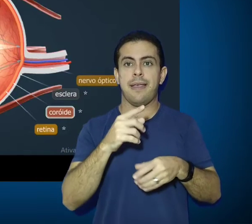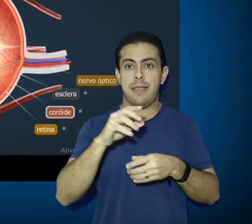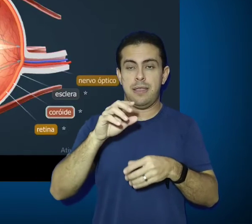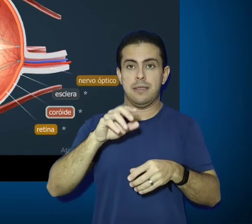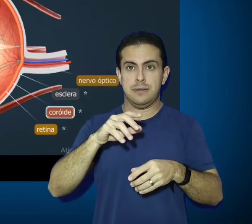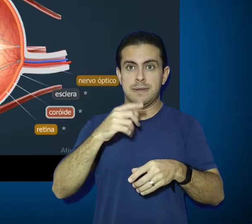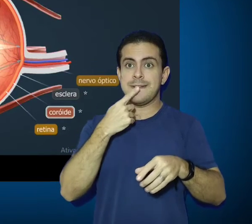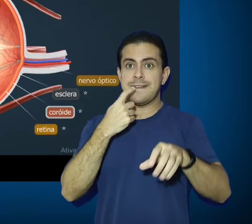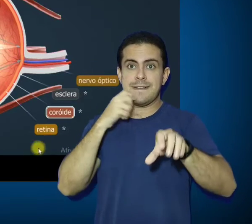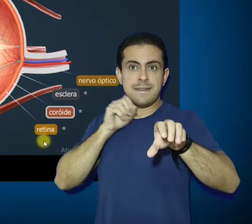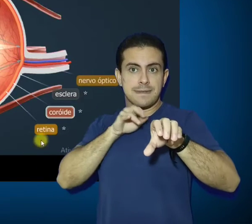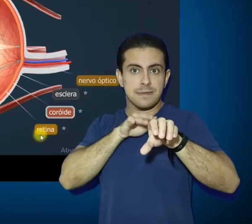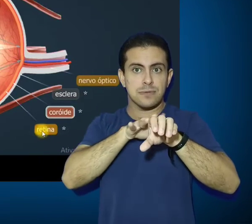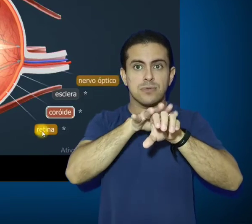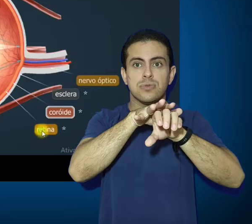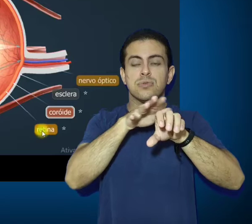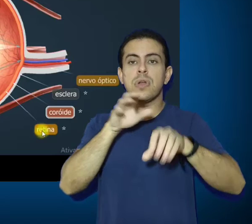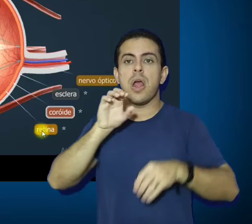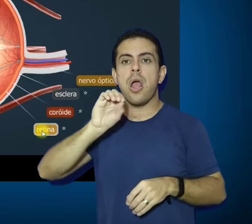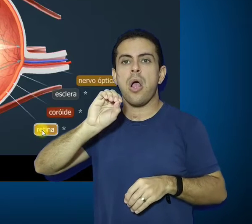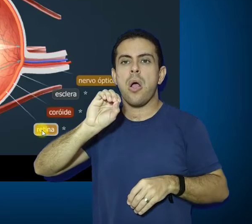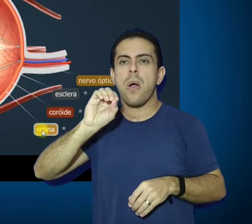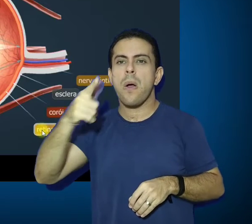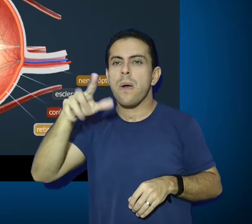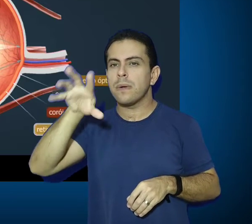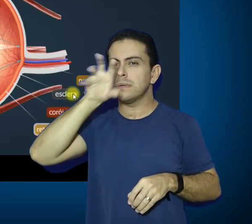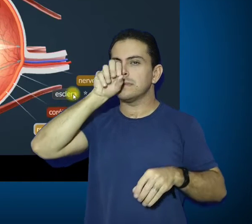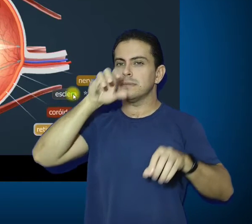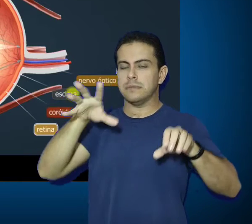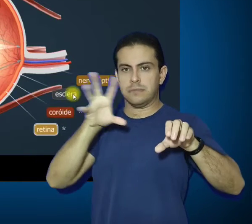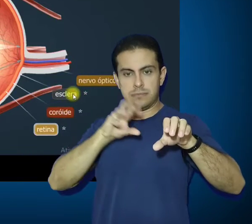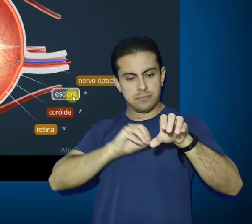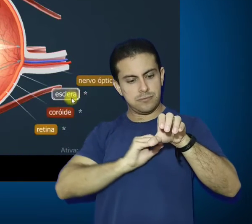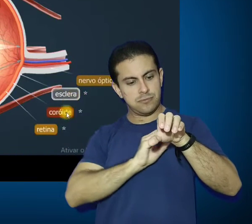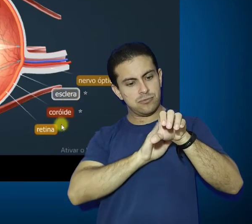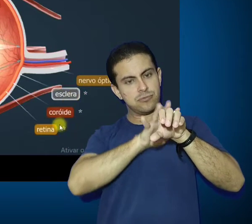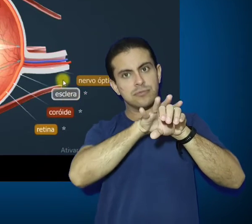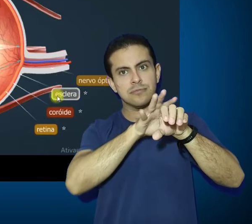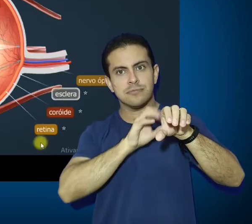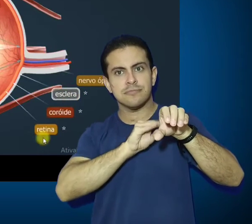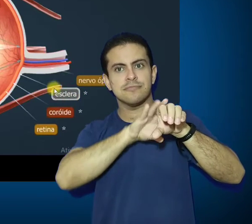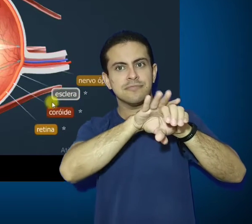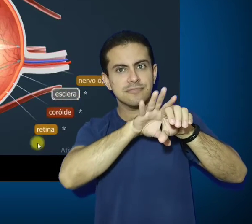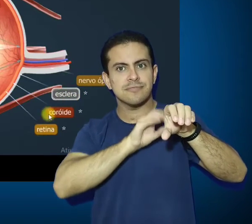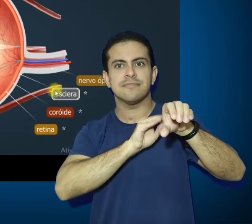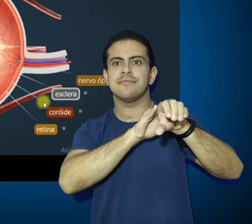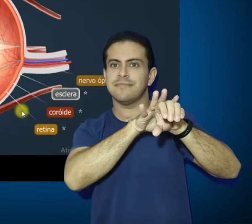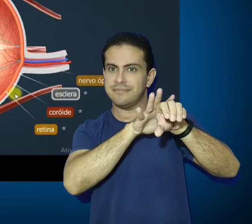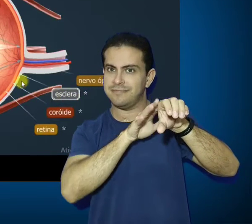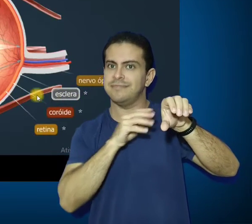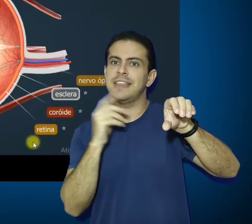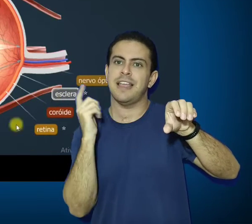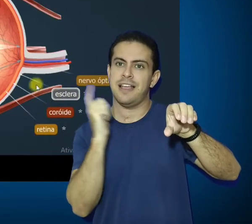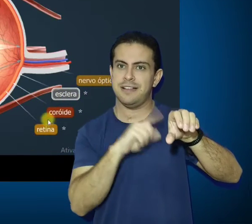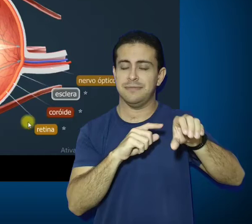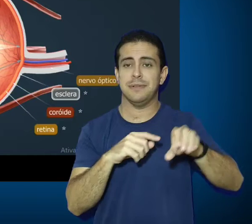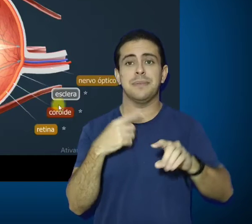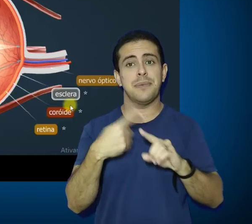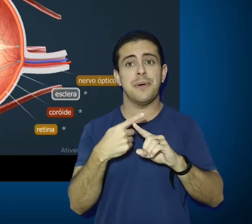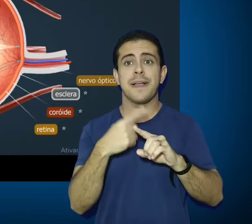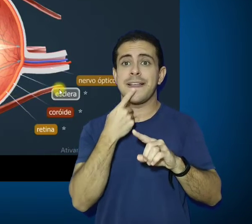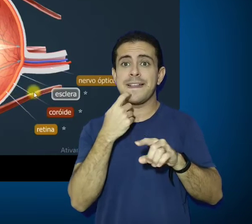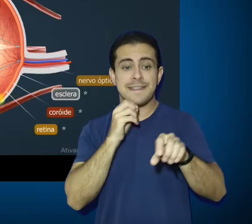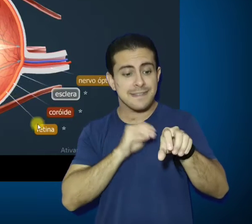da retina, que é a próxima região que nós veremos, e da esclera. Justamente porque o sangue passa